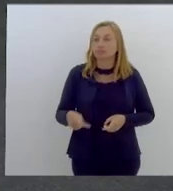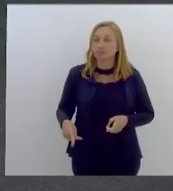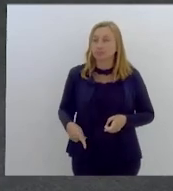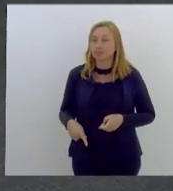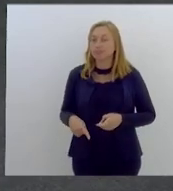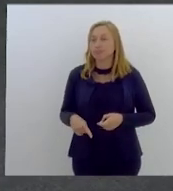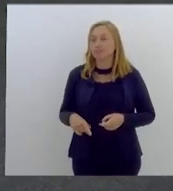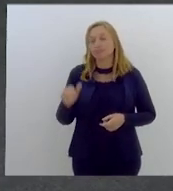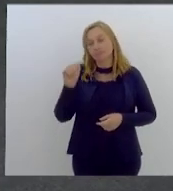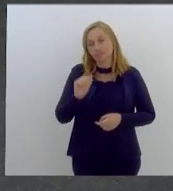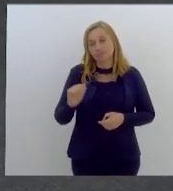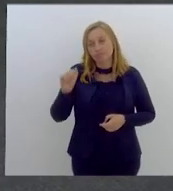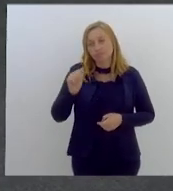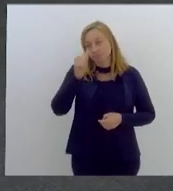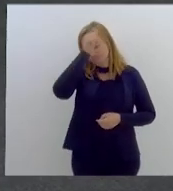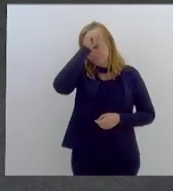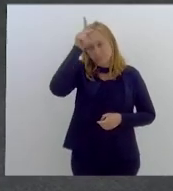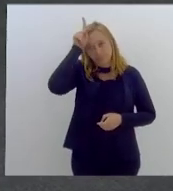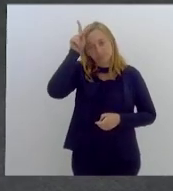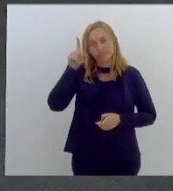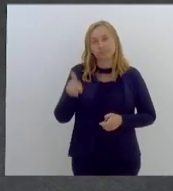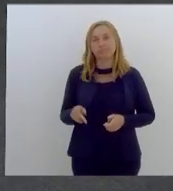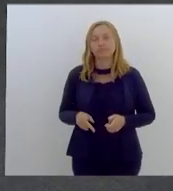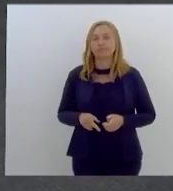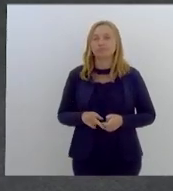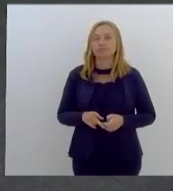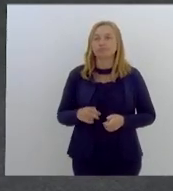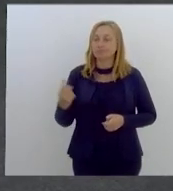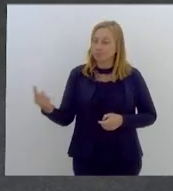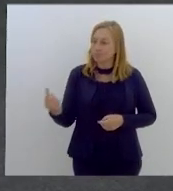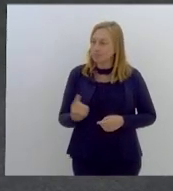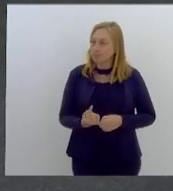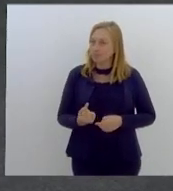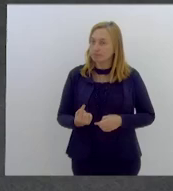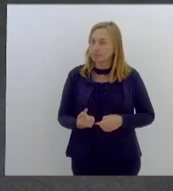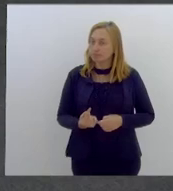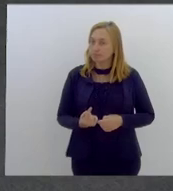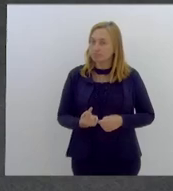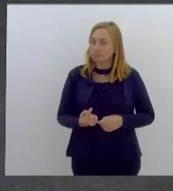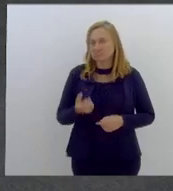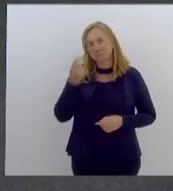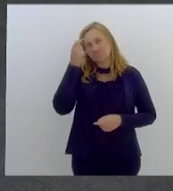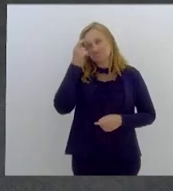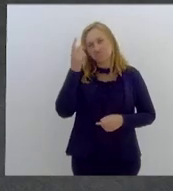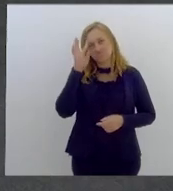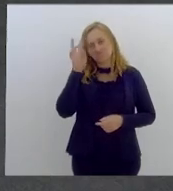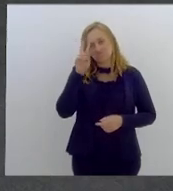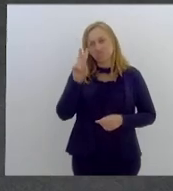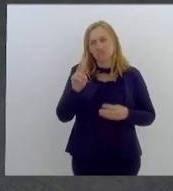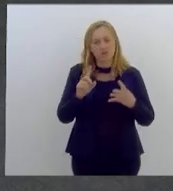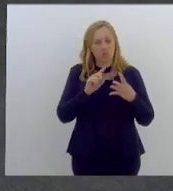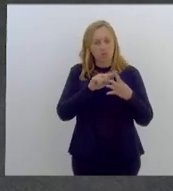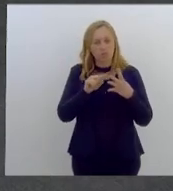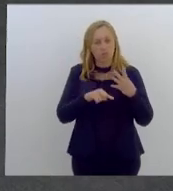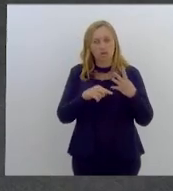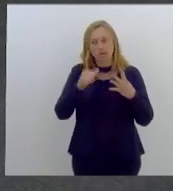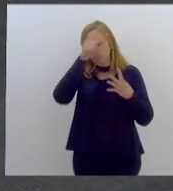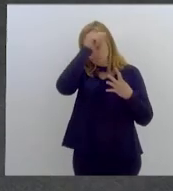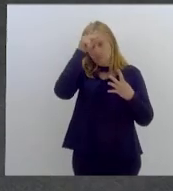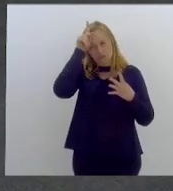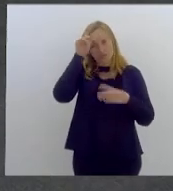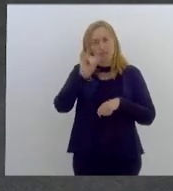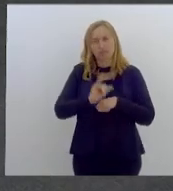da Associação de Prefeitos, tanto é que vieram, sei de memória, quatro prefeituras, da